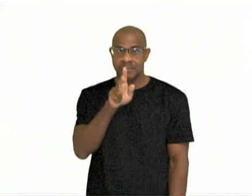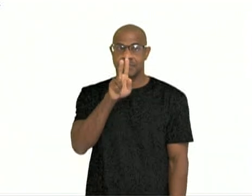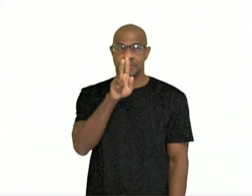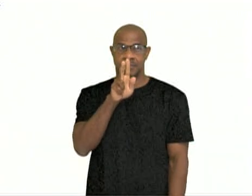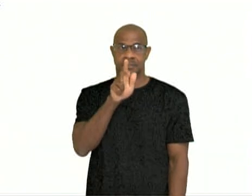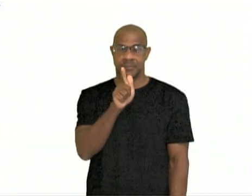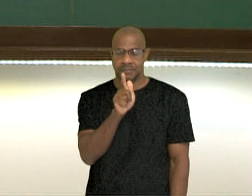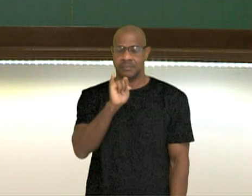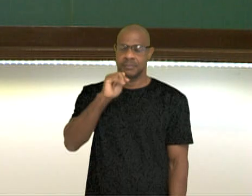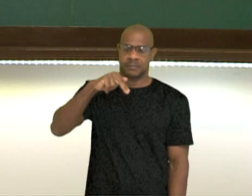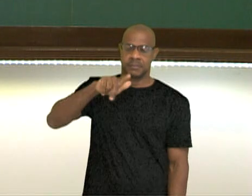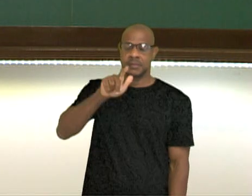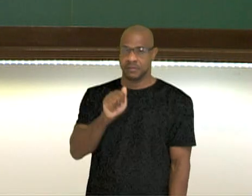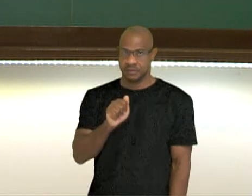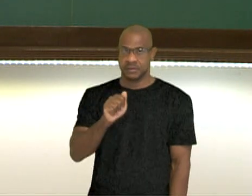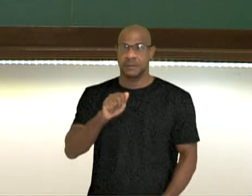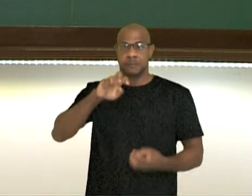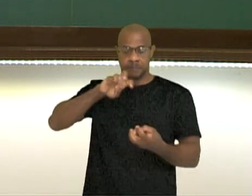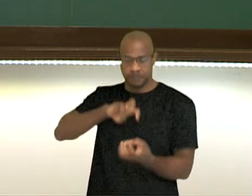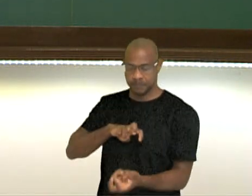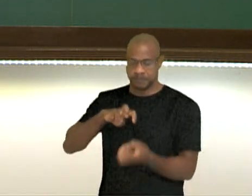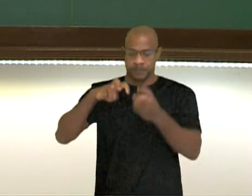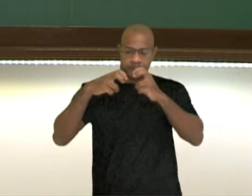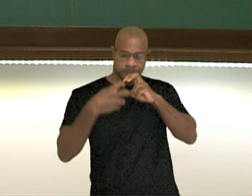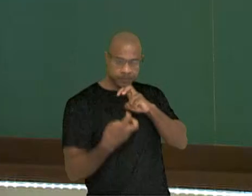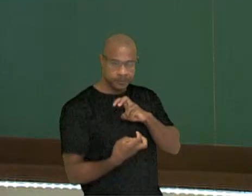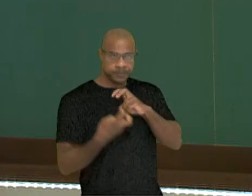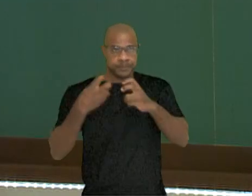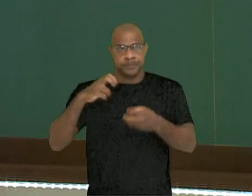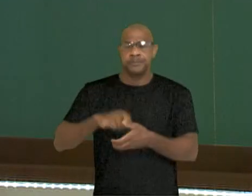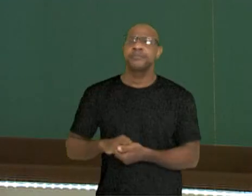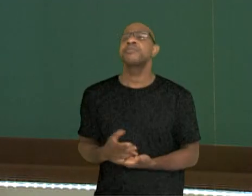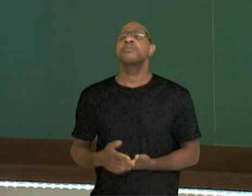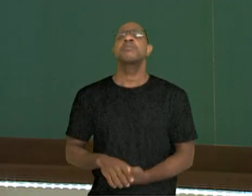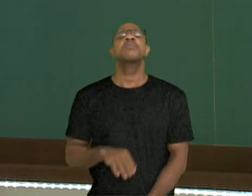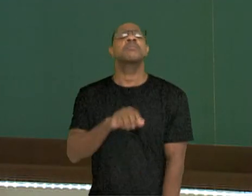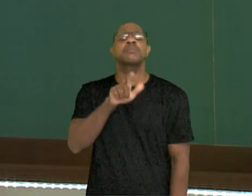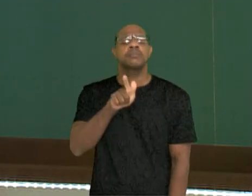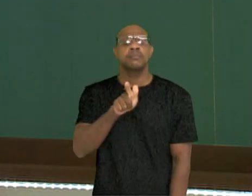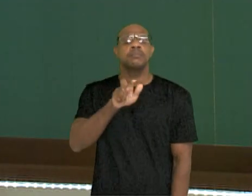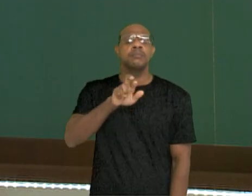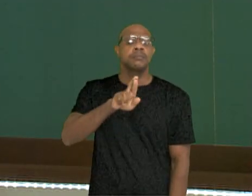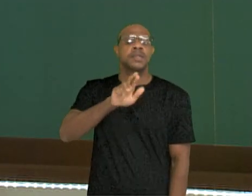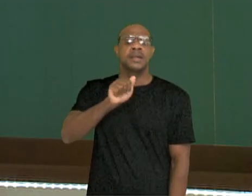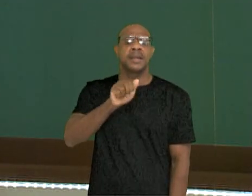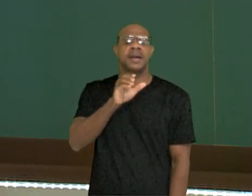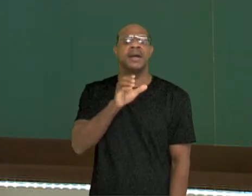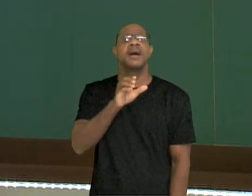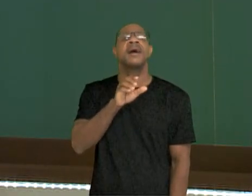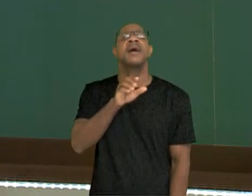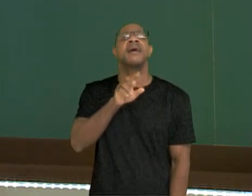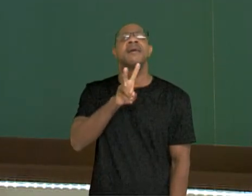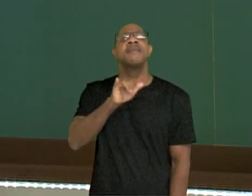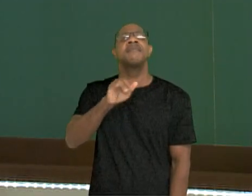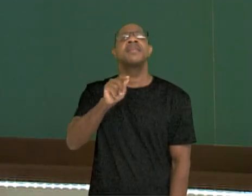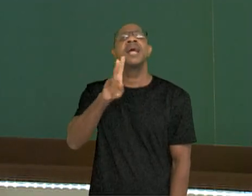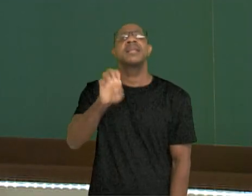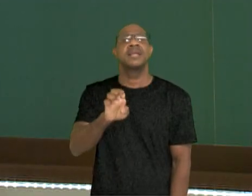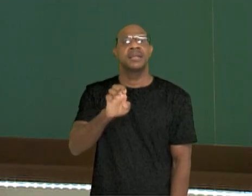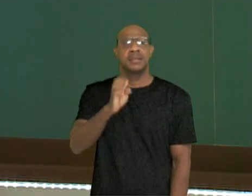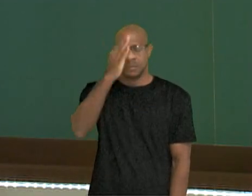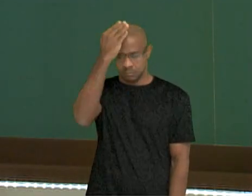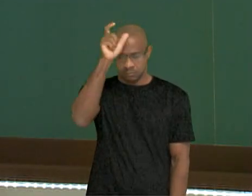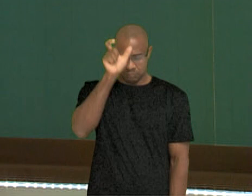ouviu falar sobre centro de gravidade? Então, olha só, vamos tentar entender um pouquinho o que é o centro de gravidade.